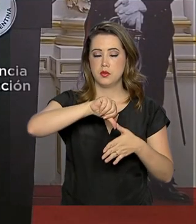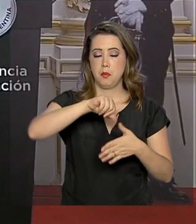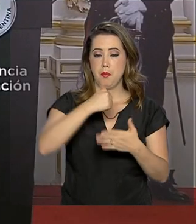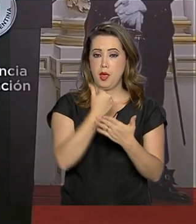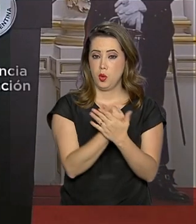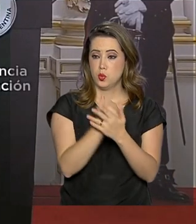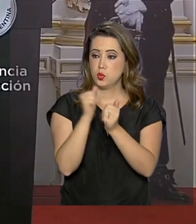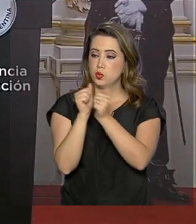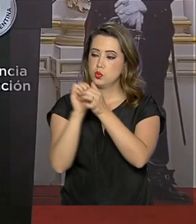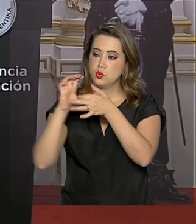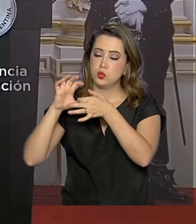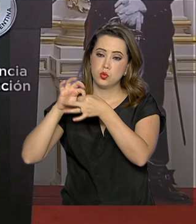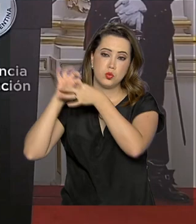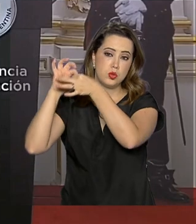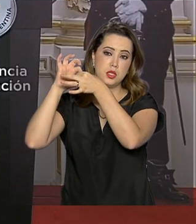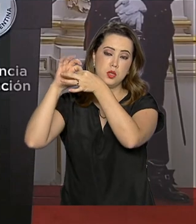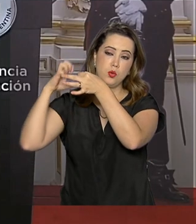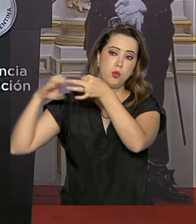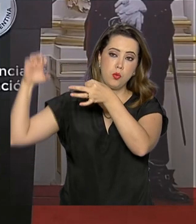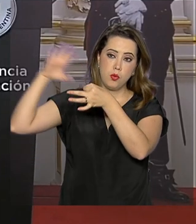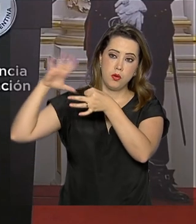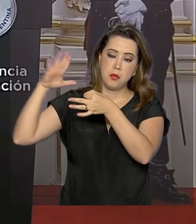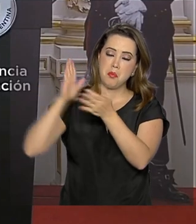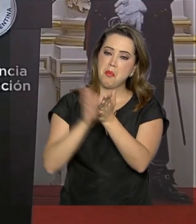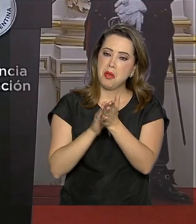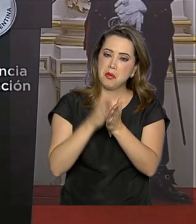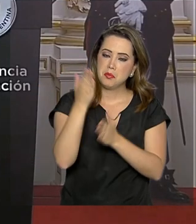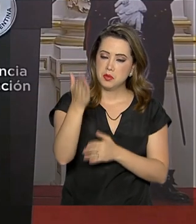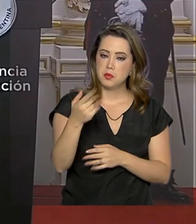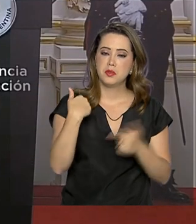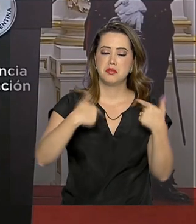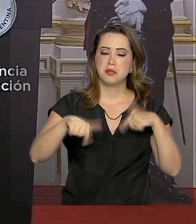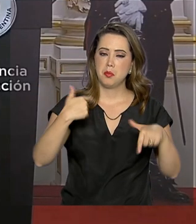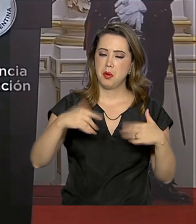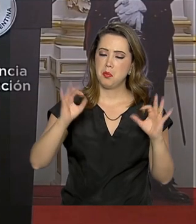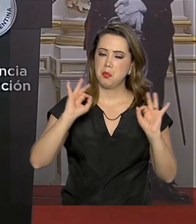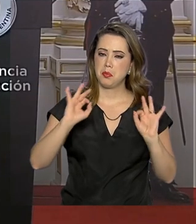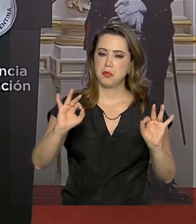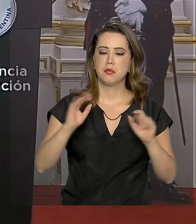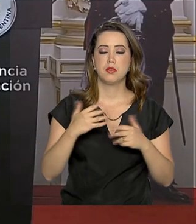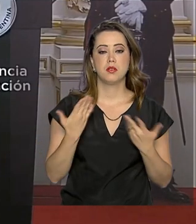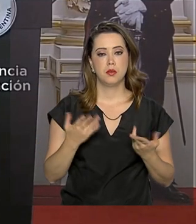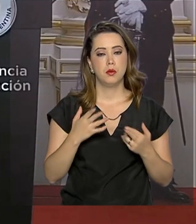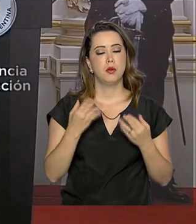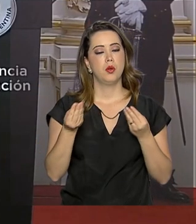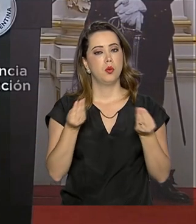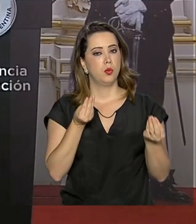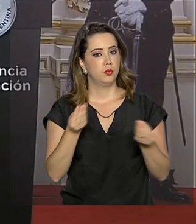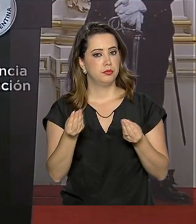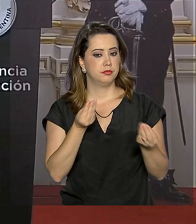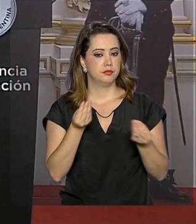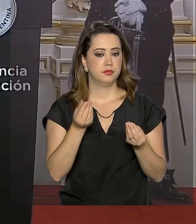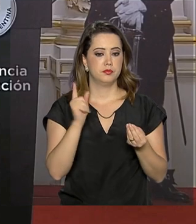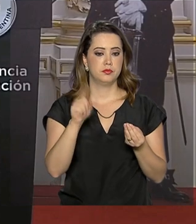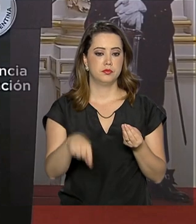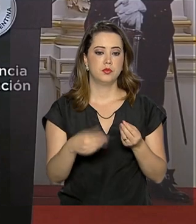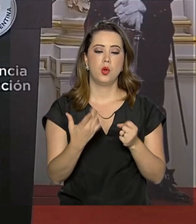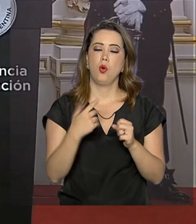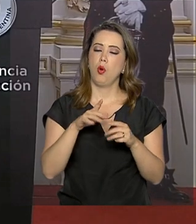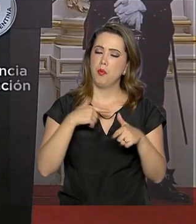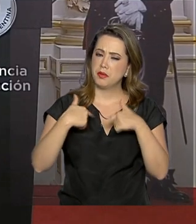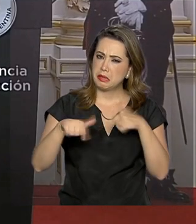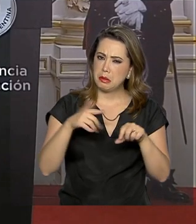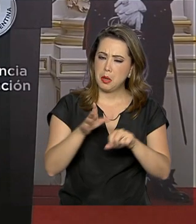país após a excelência do trabalho pela maneira como arregaçou as